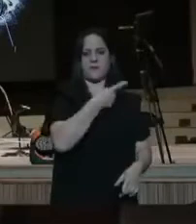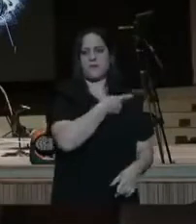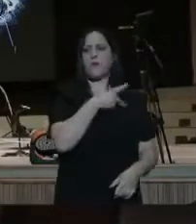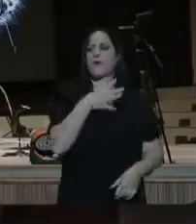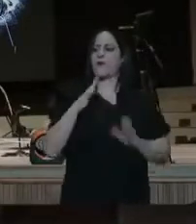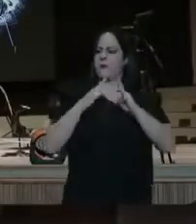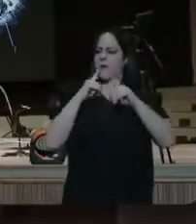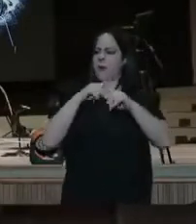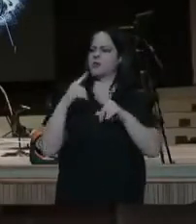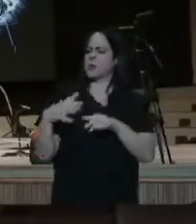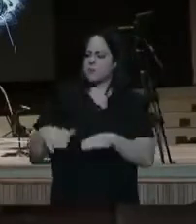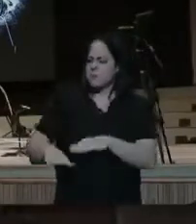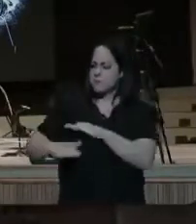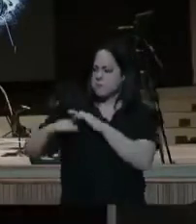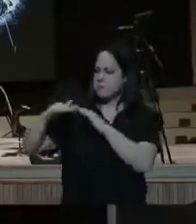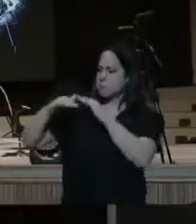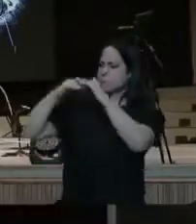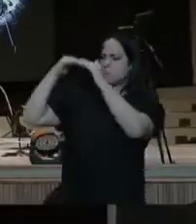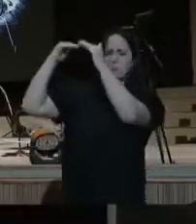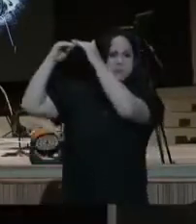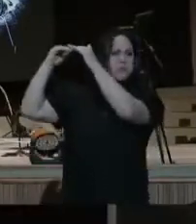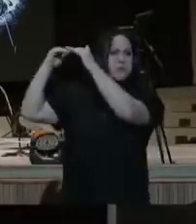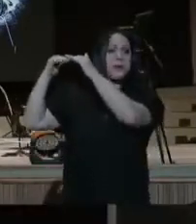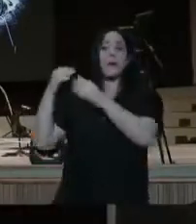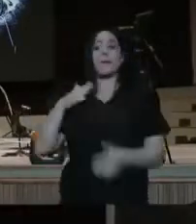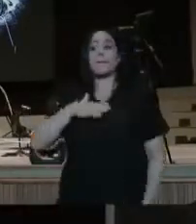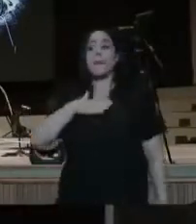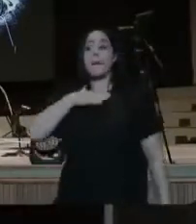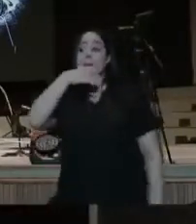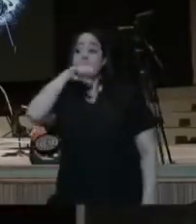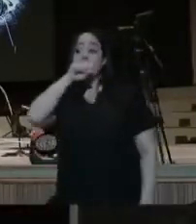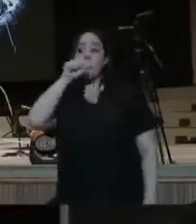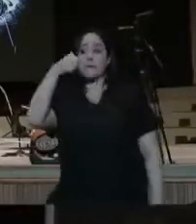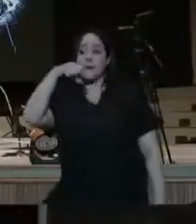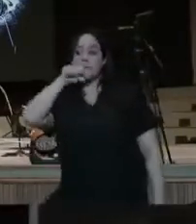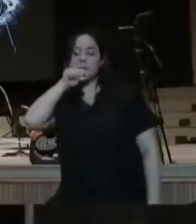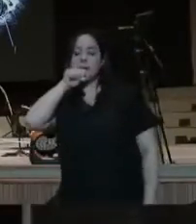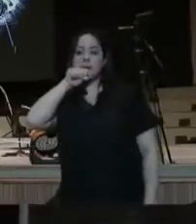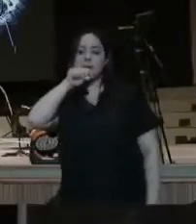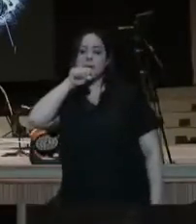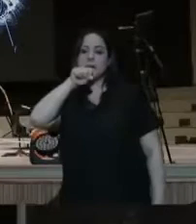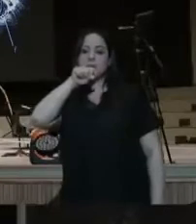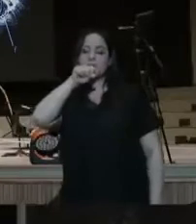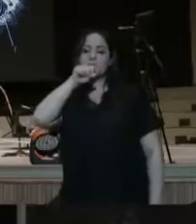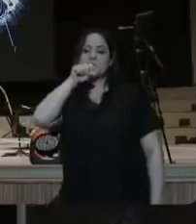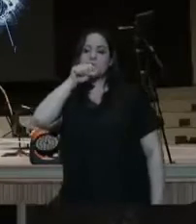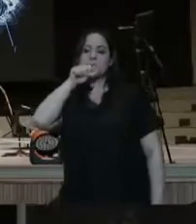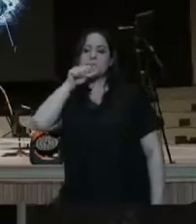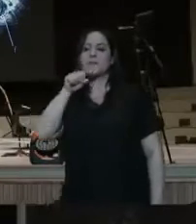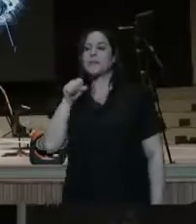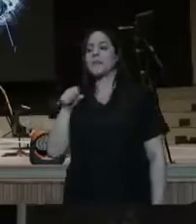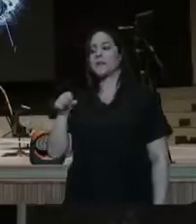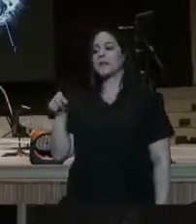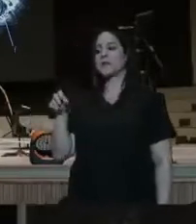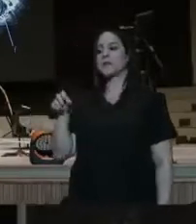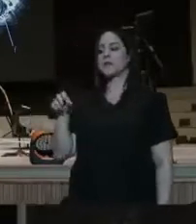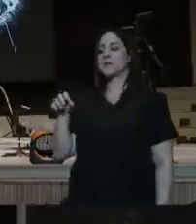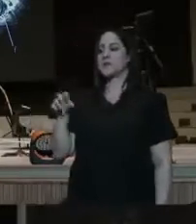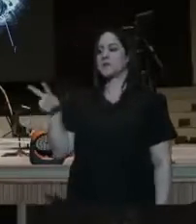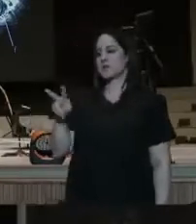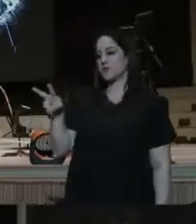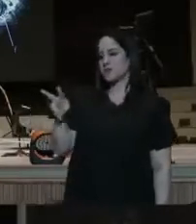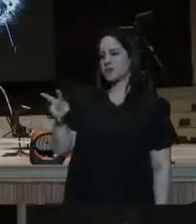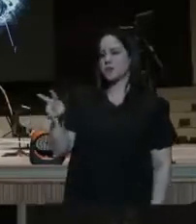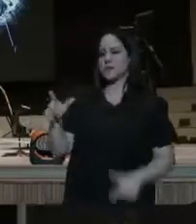desde criancinha meu pai e minha mãe são dentistas aposentaram dois anos atrás